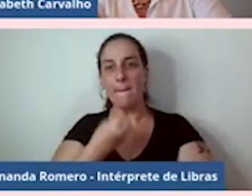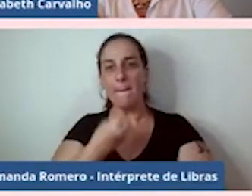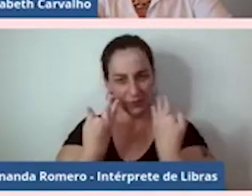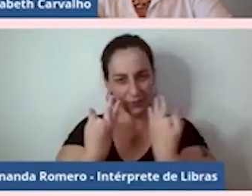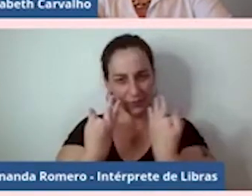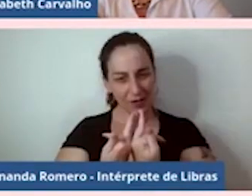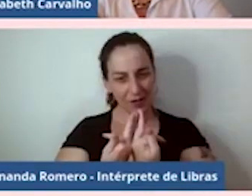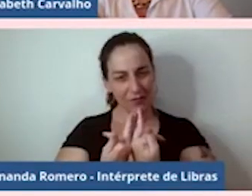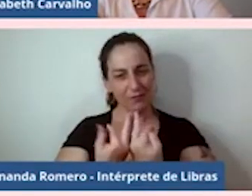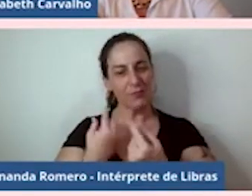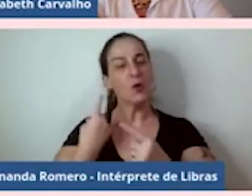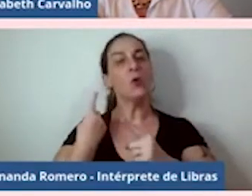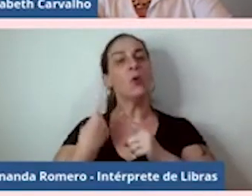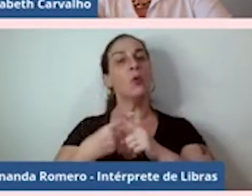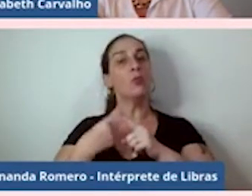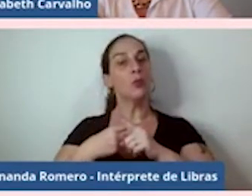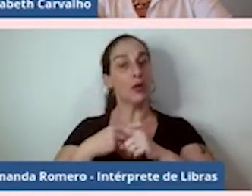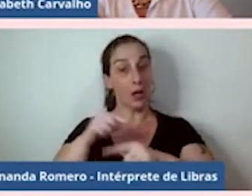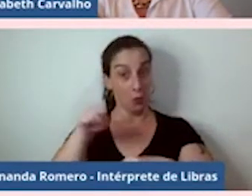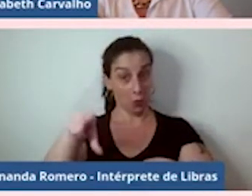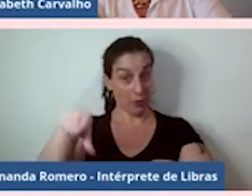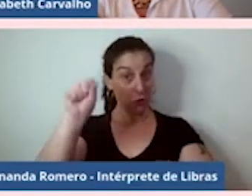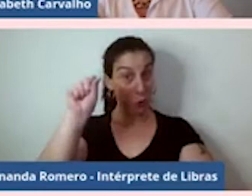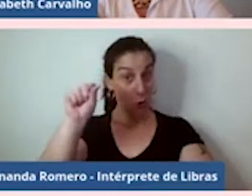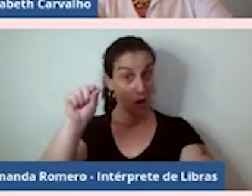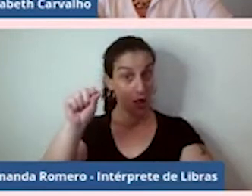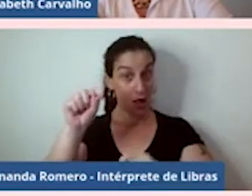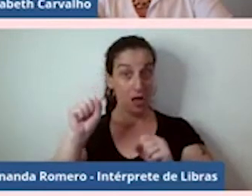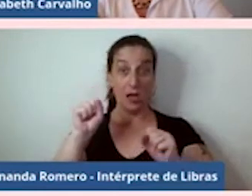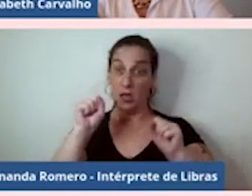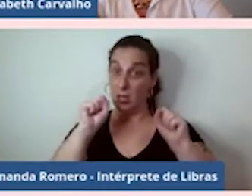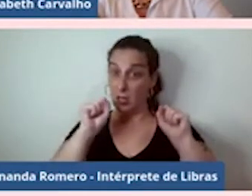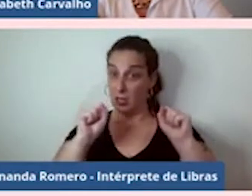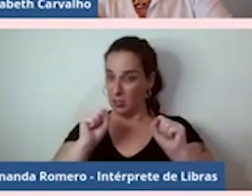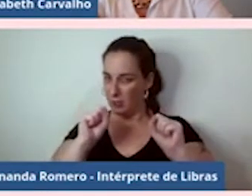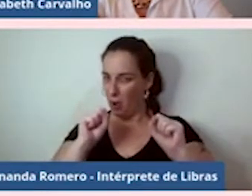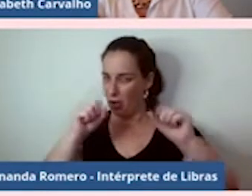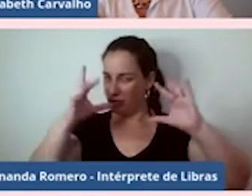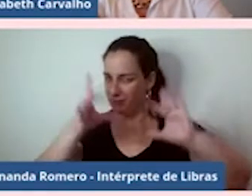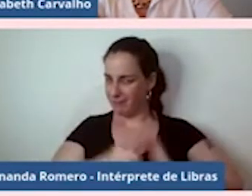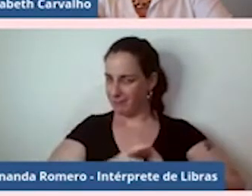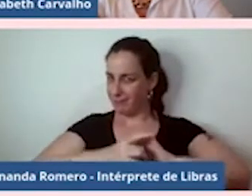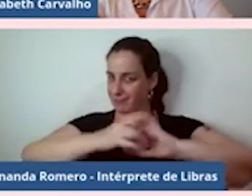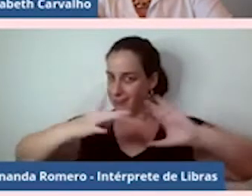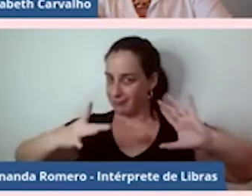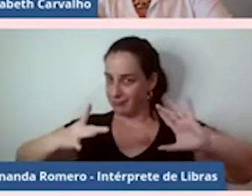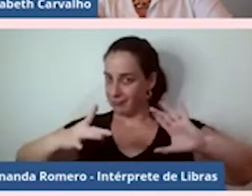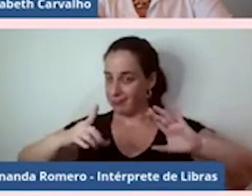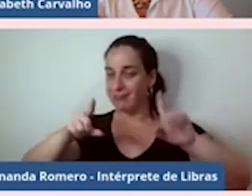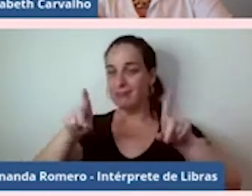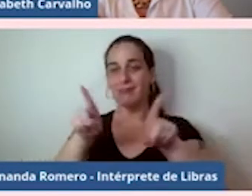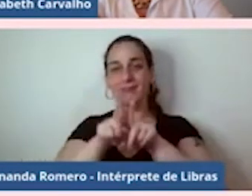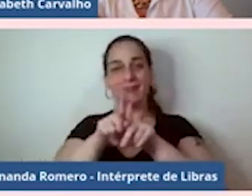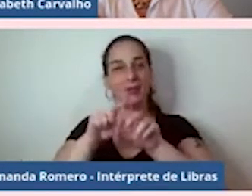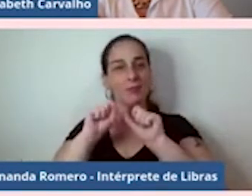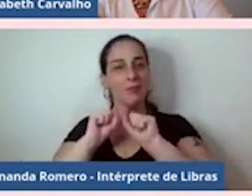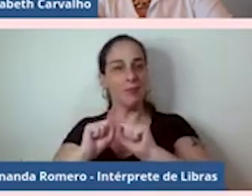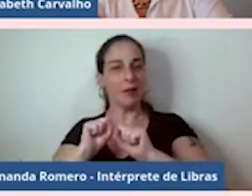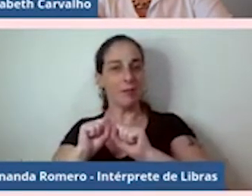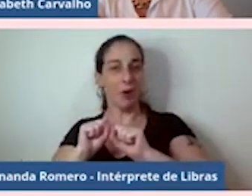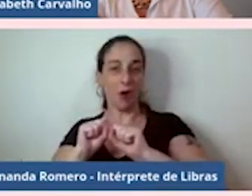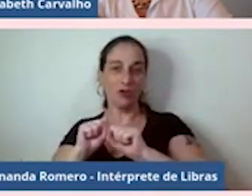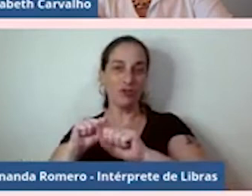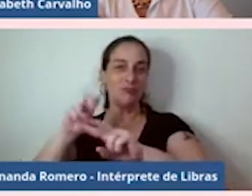quê? Porque uma escolha que poderia encaminhar para uma liberdade pode levar, às vezes, a um